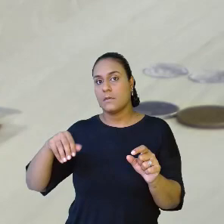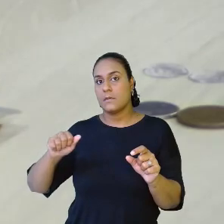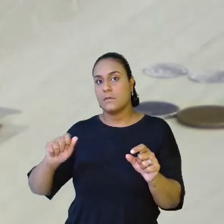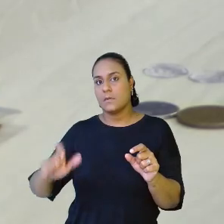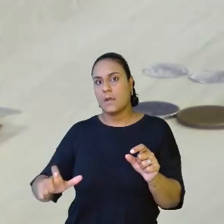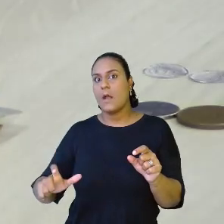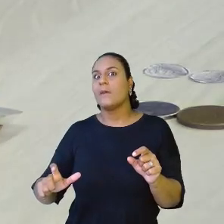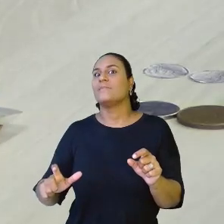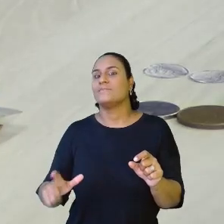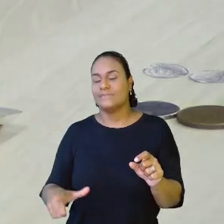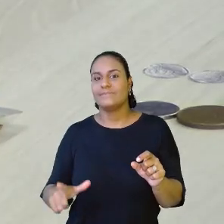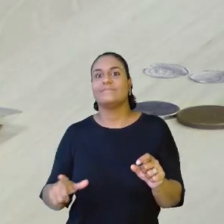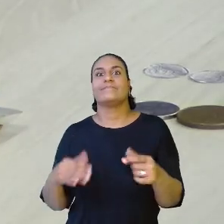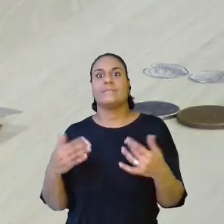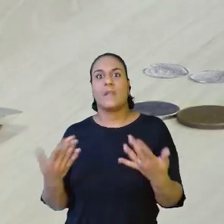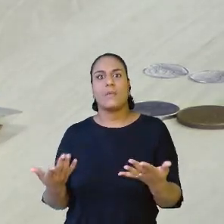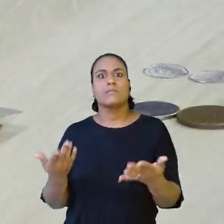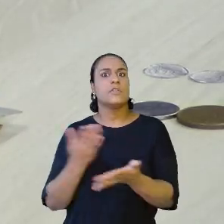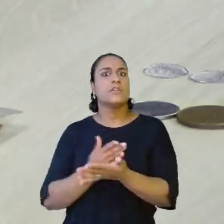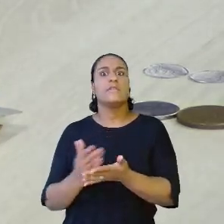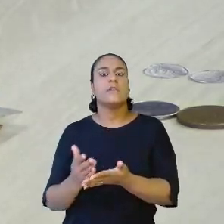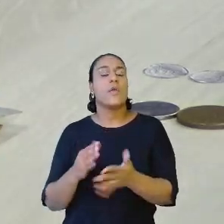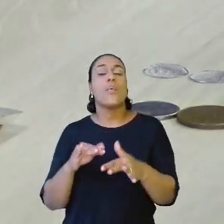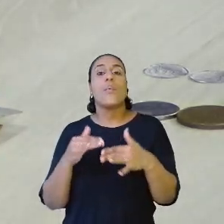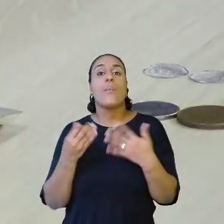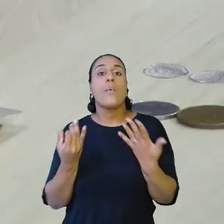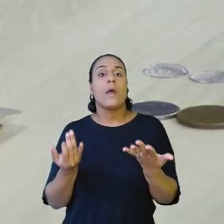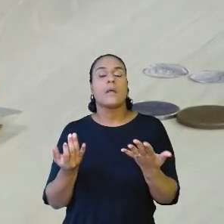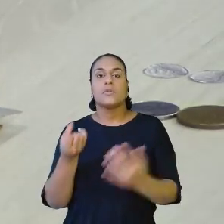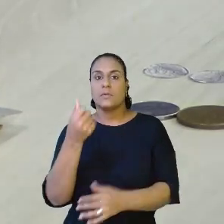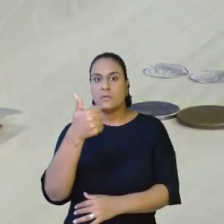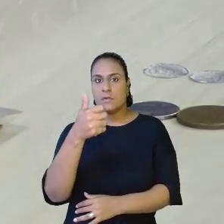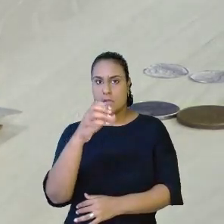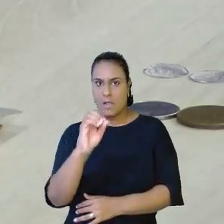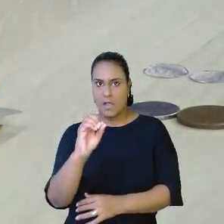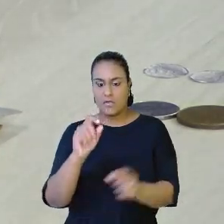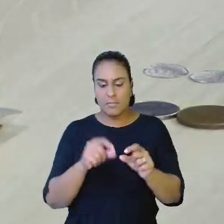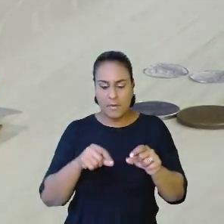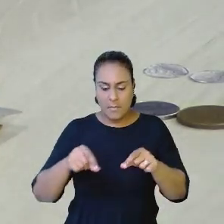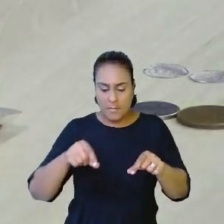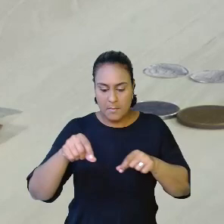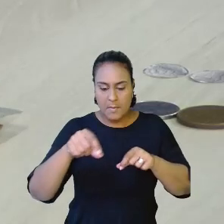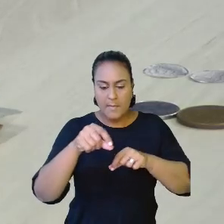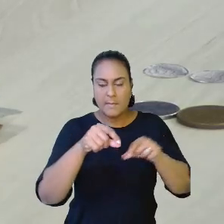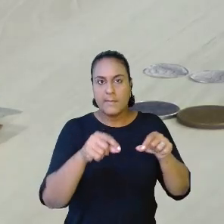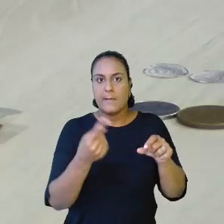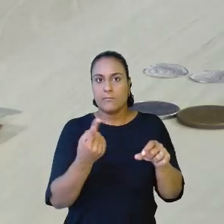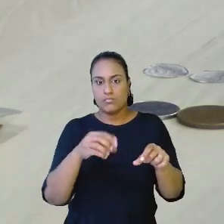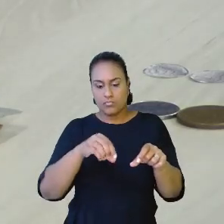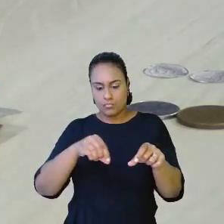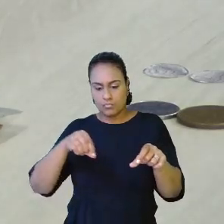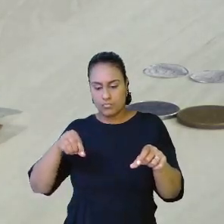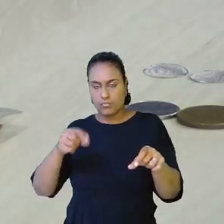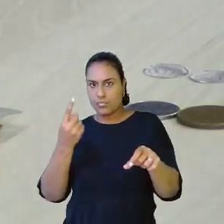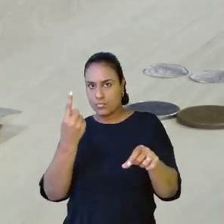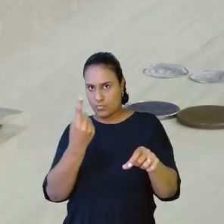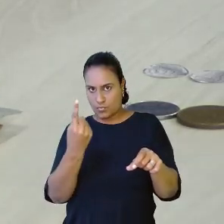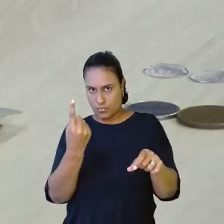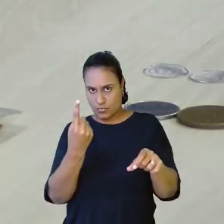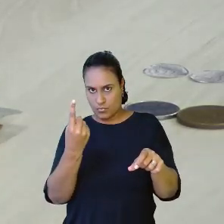pedacinhos? Em 10. E eu tirei 1. Então, eu tirei 1 de 10. Então, eu tirei